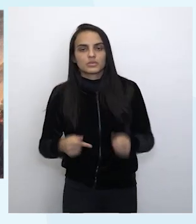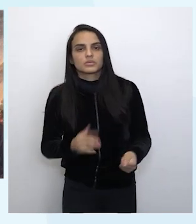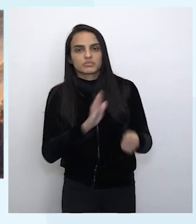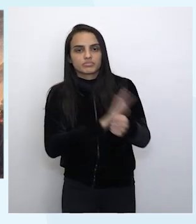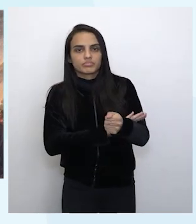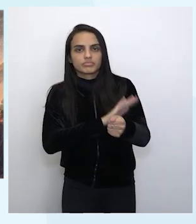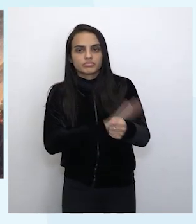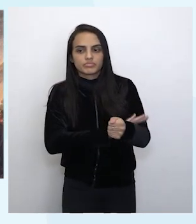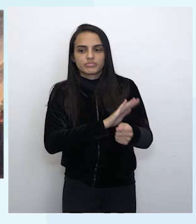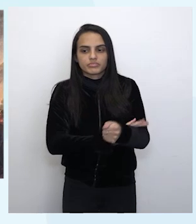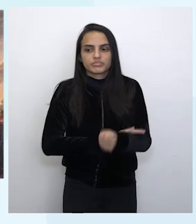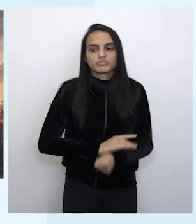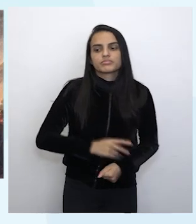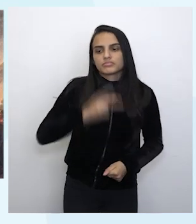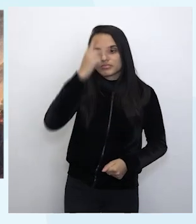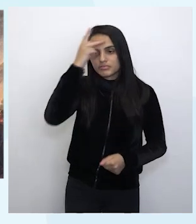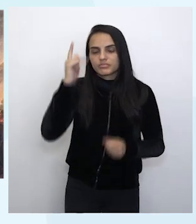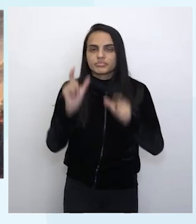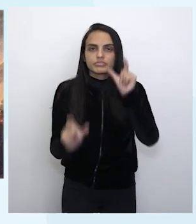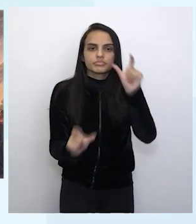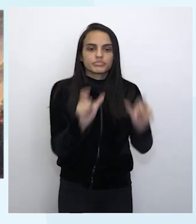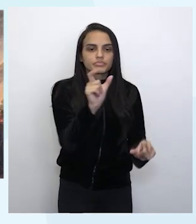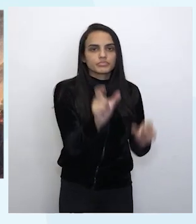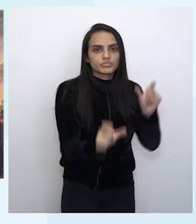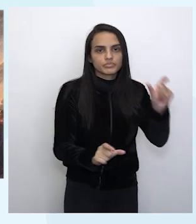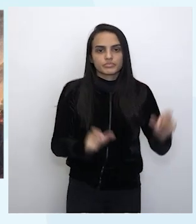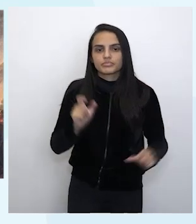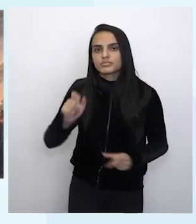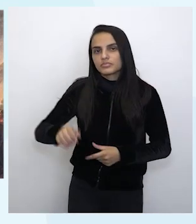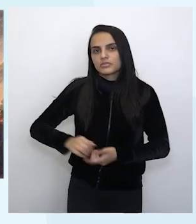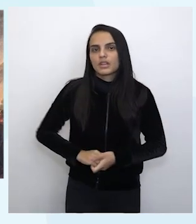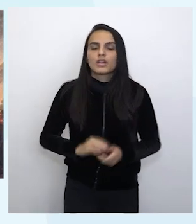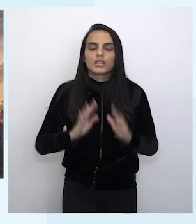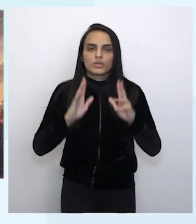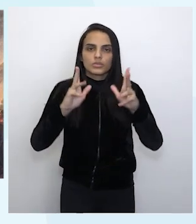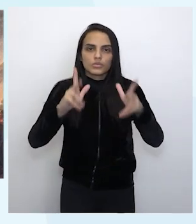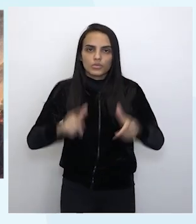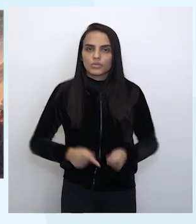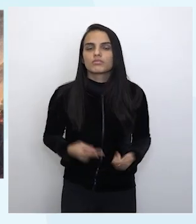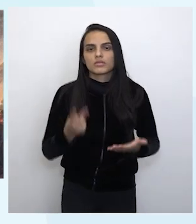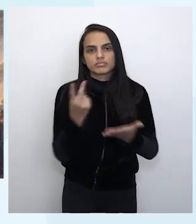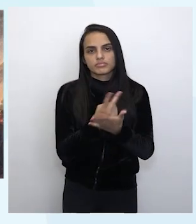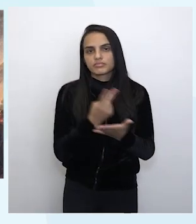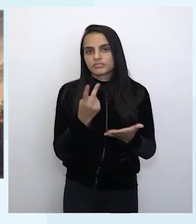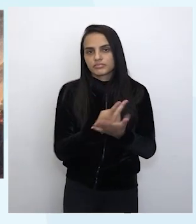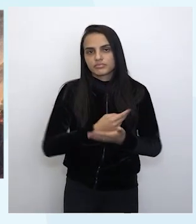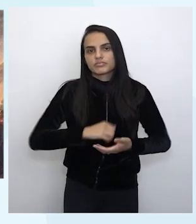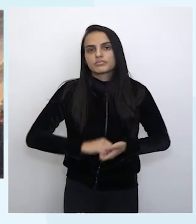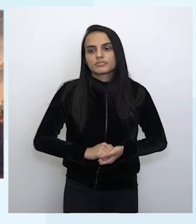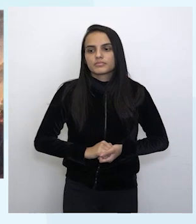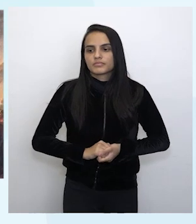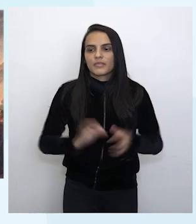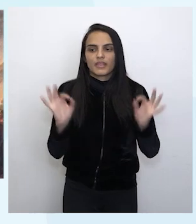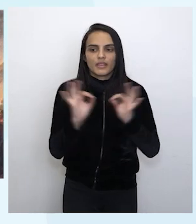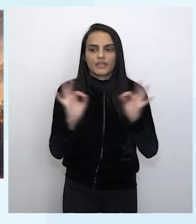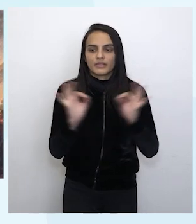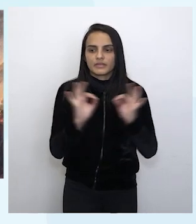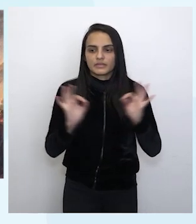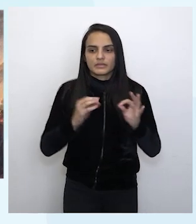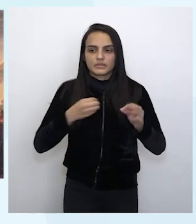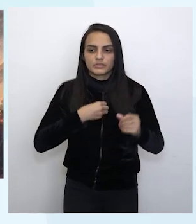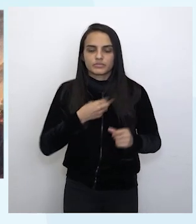através de personagens bem caricatos, tá? Então, era totalmente profano, não tinha nada a ver com o sacro, né?